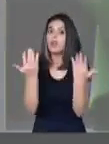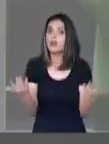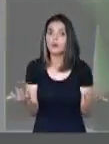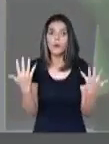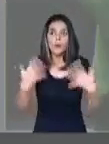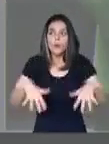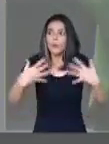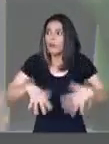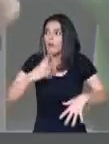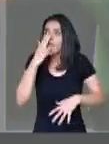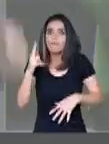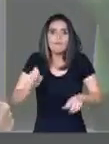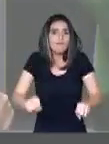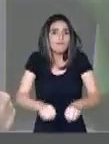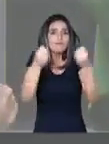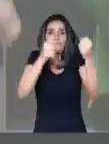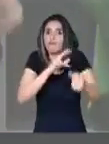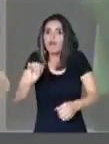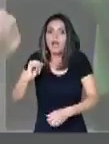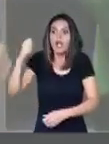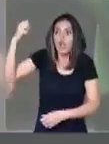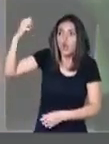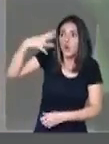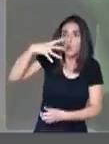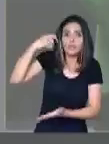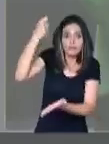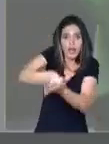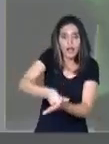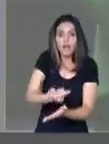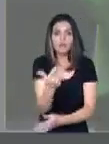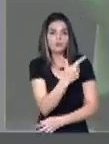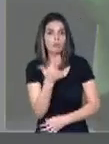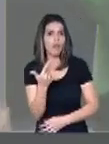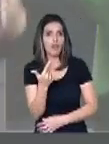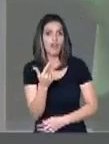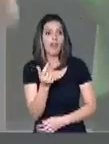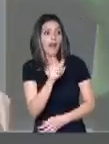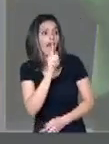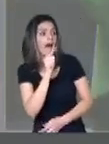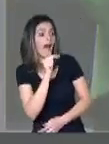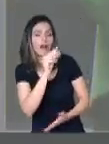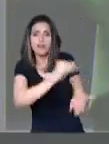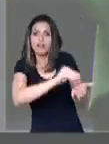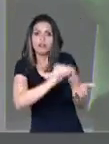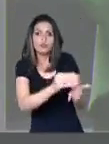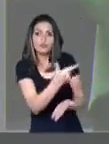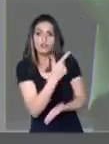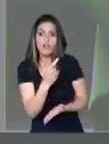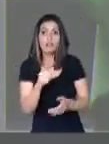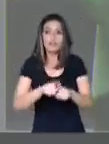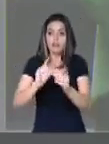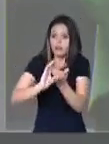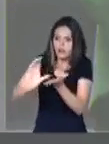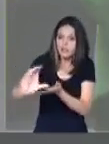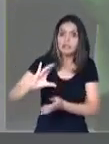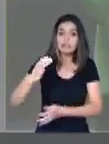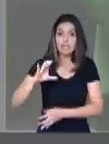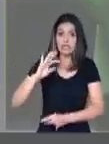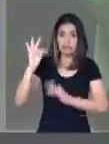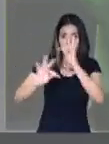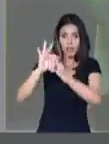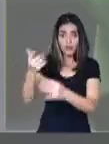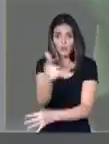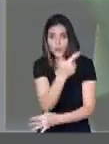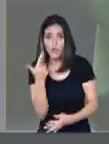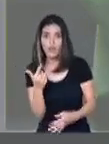à míngua, não tendo dinheiro para pagar a luz de setembro, quando falta verba para ciência e tecnologia,